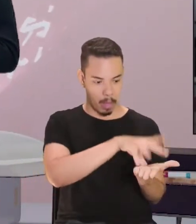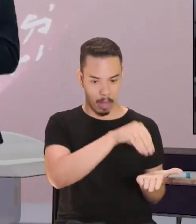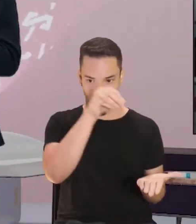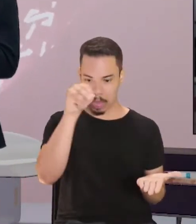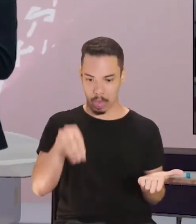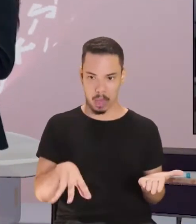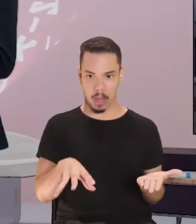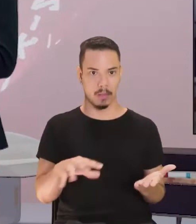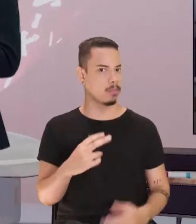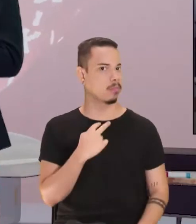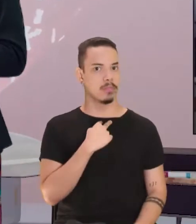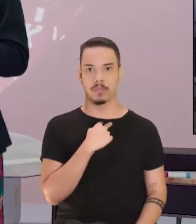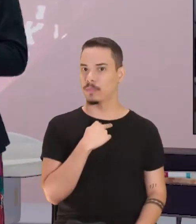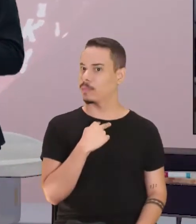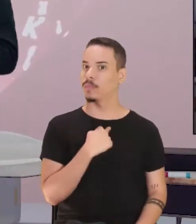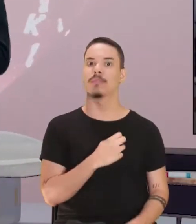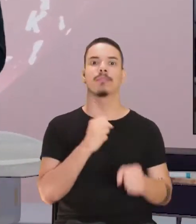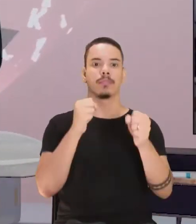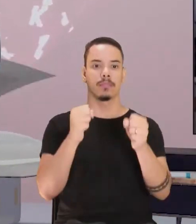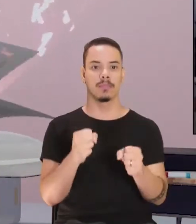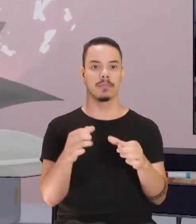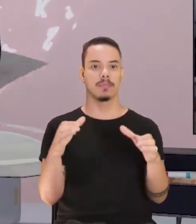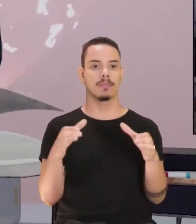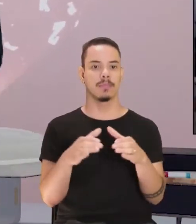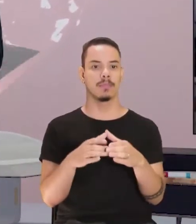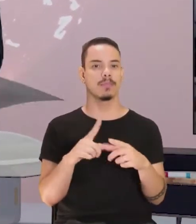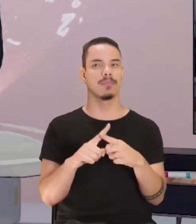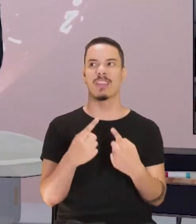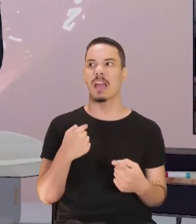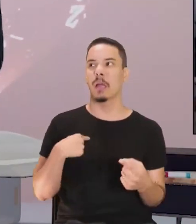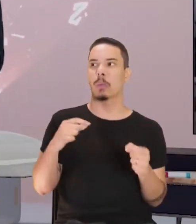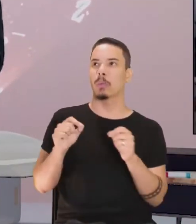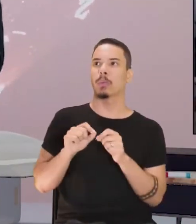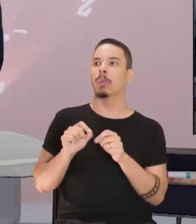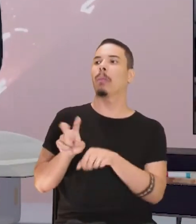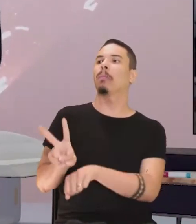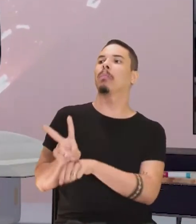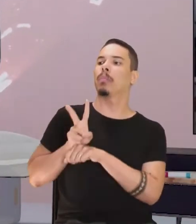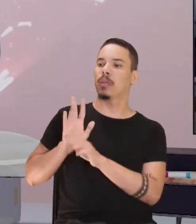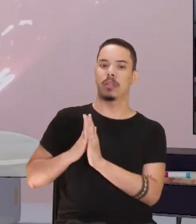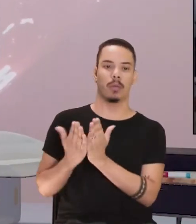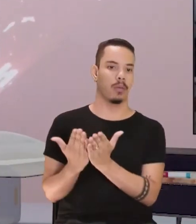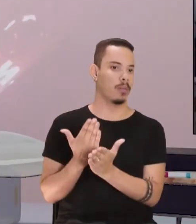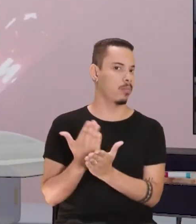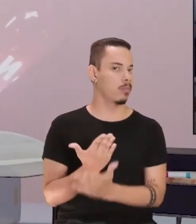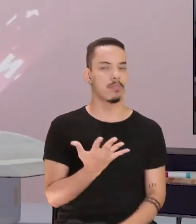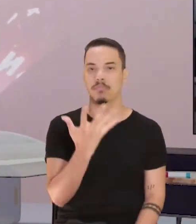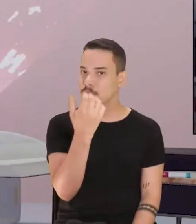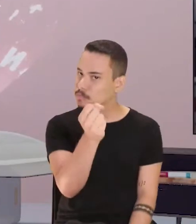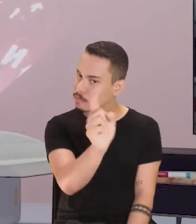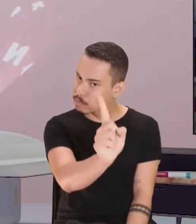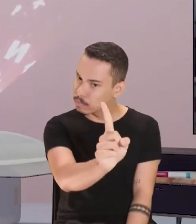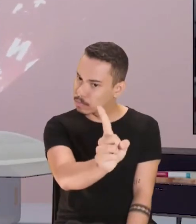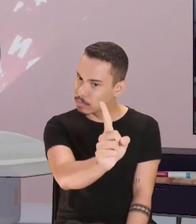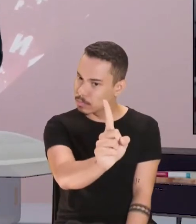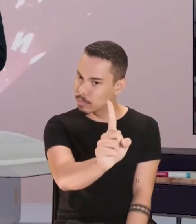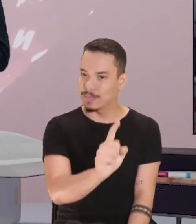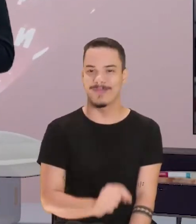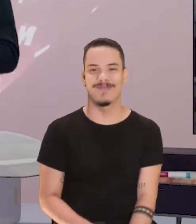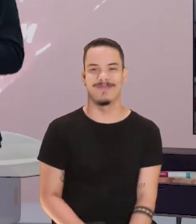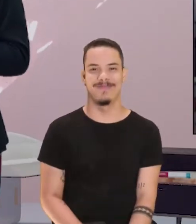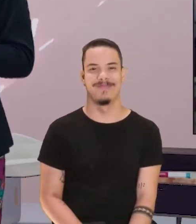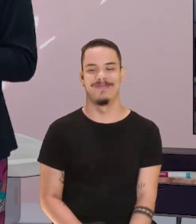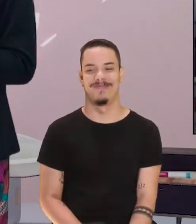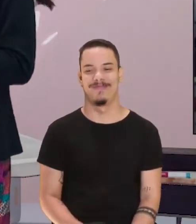Pode trabalhar em grupo. Ah, certo. Mas depois já, não fiz a tarefa, me empresta teu caderno. Não. Não pode emprestar? Não pode.